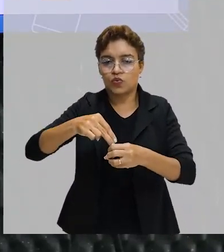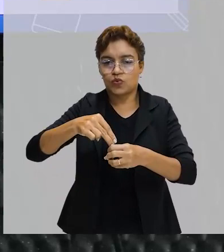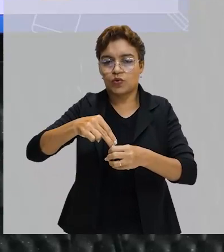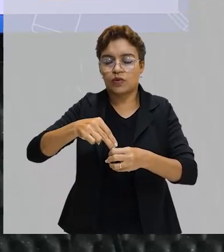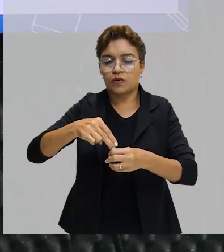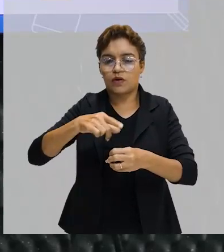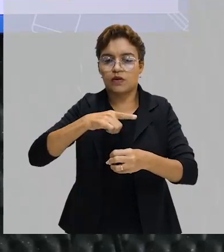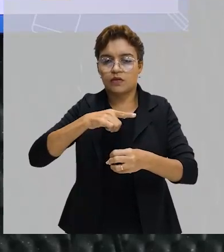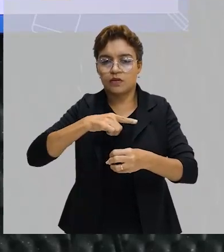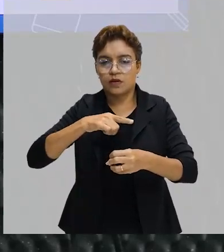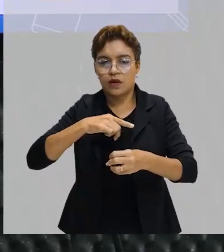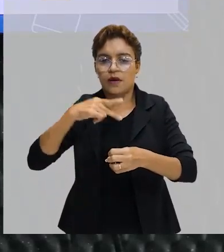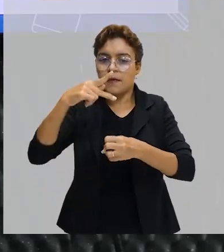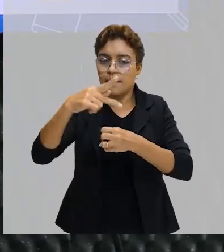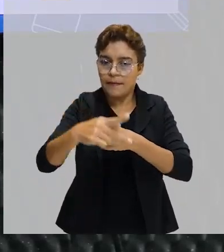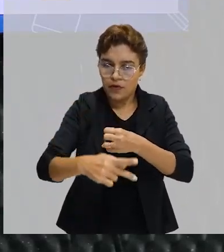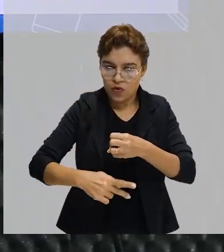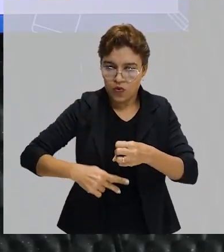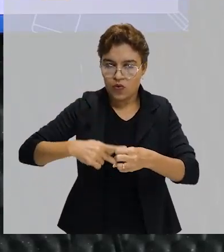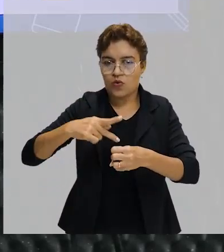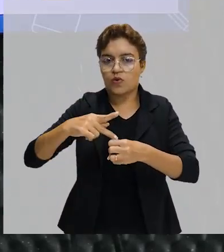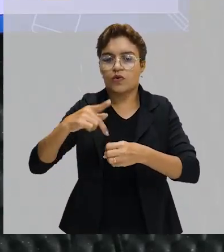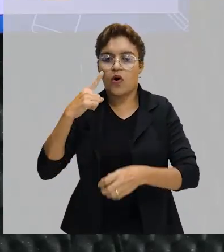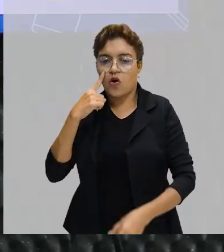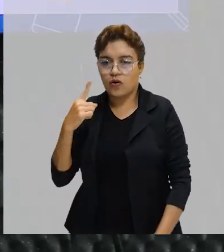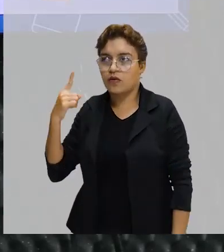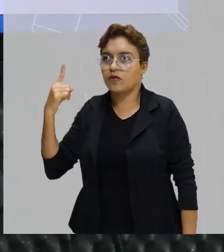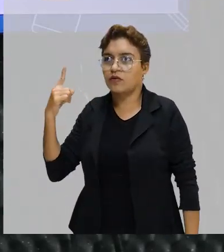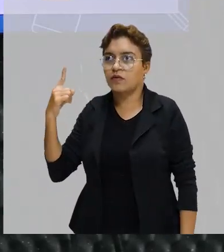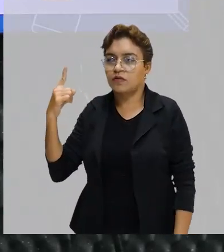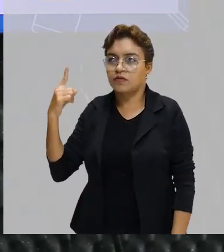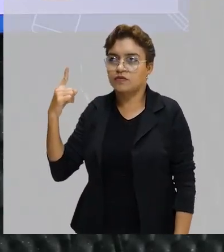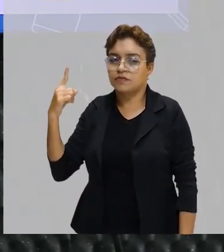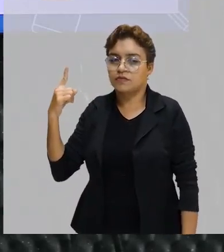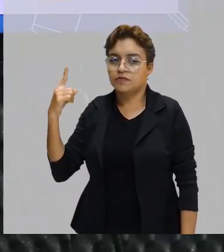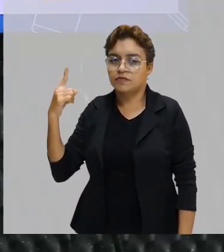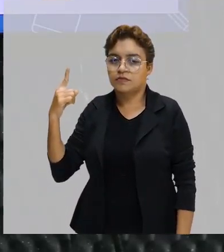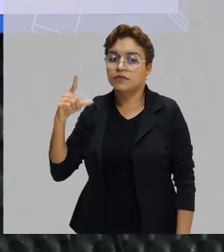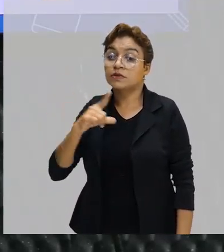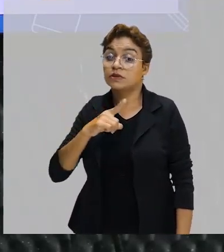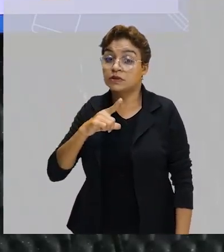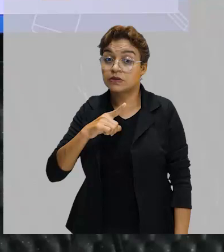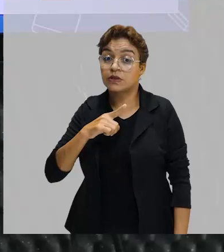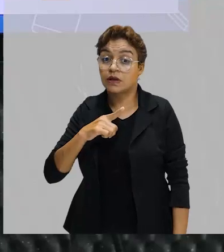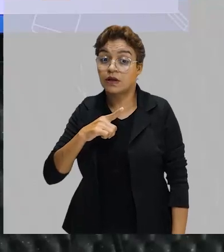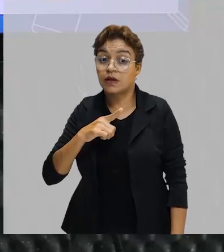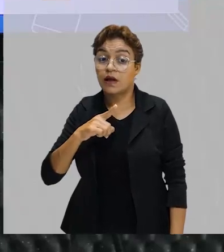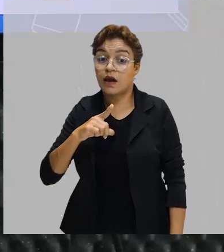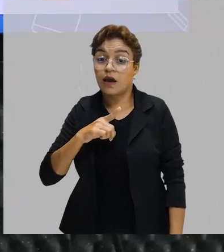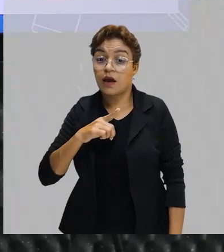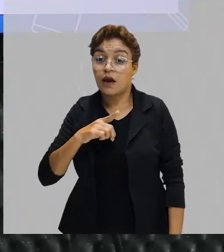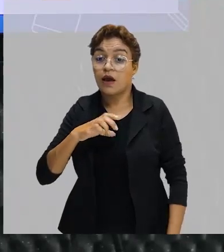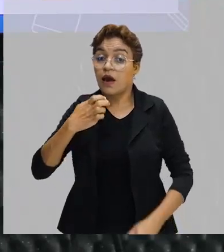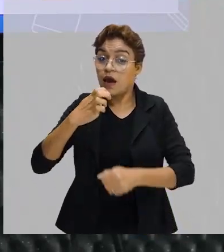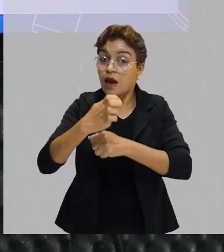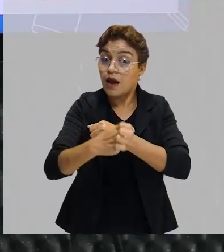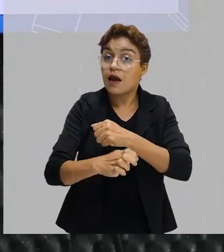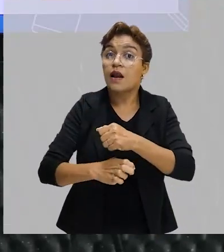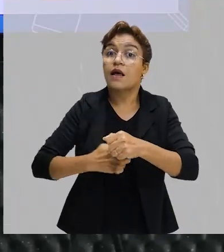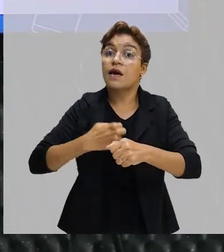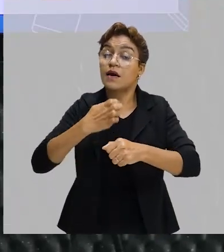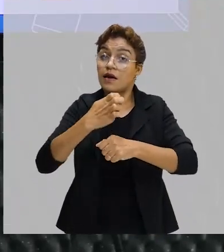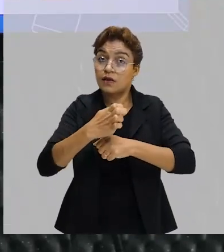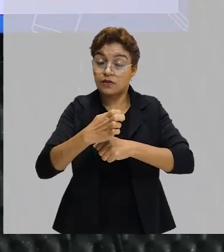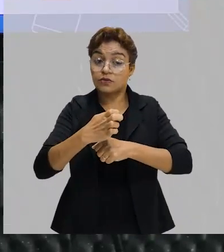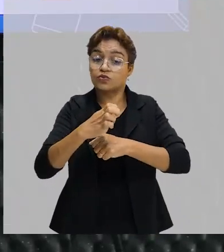vão estar os prótons. E ó, essa região, a eletrosfera, os elétrons vão estar girando.